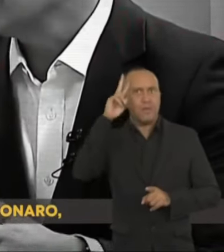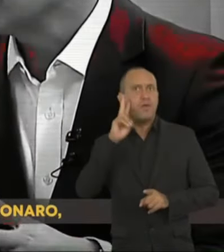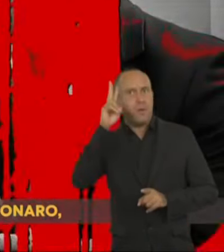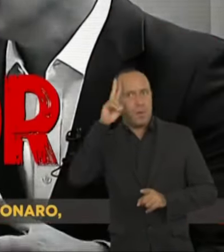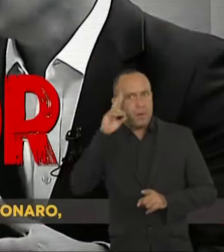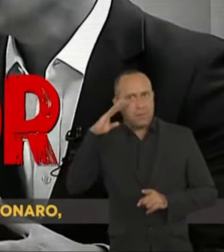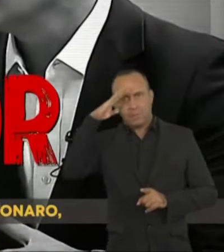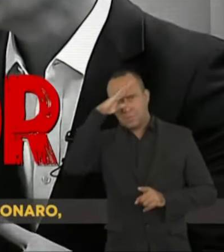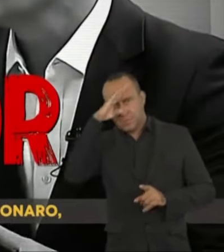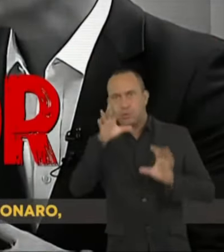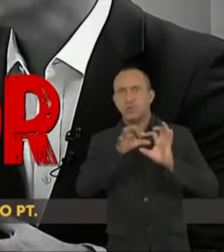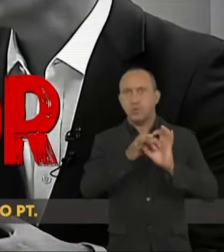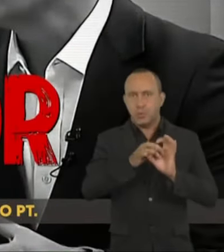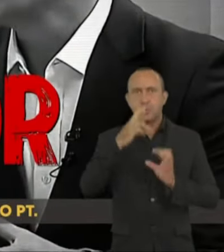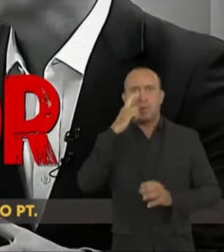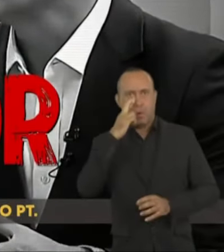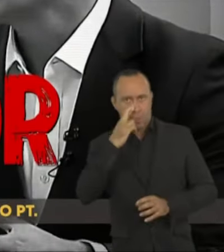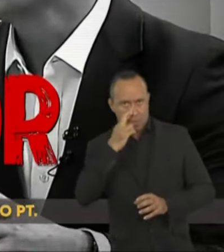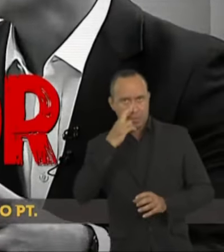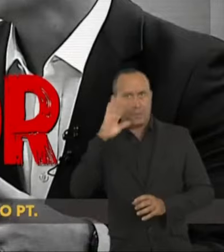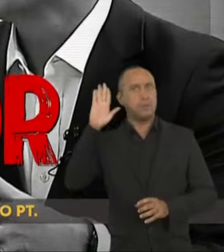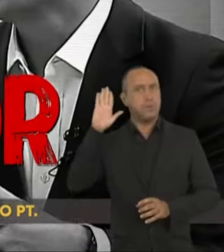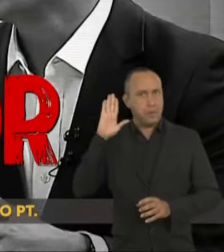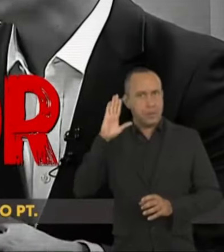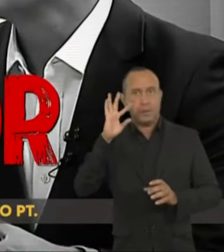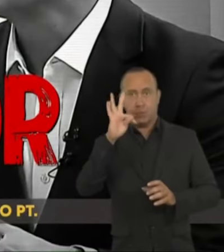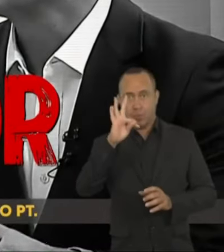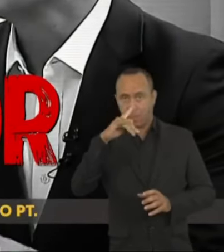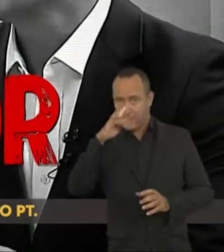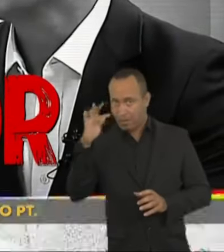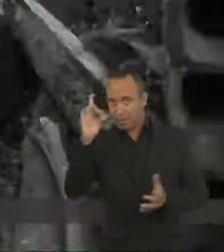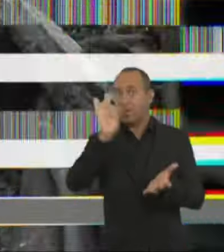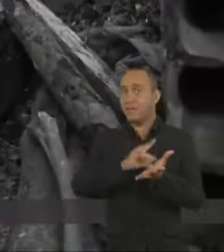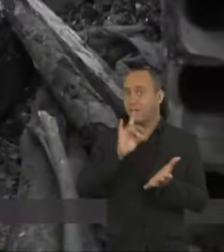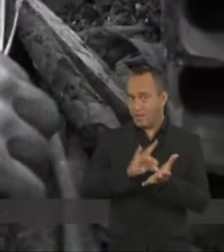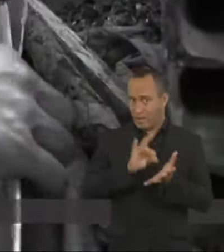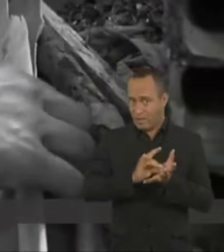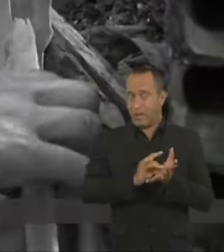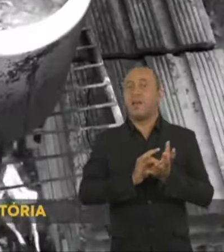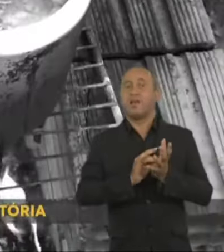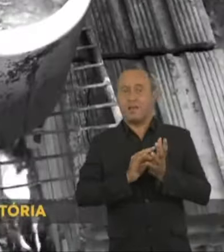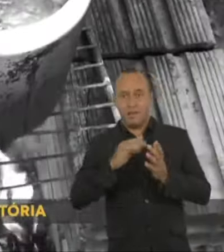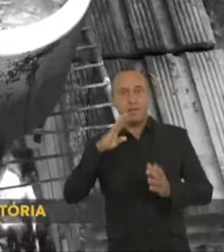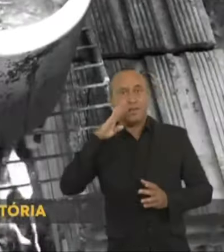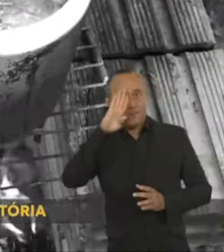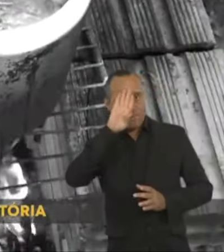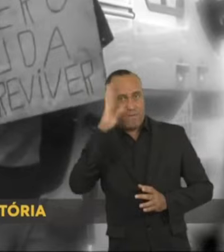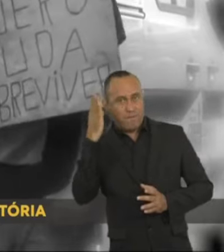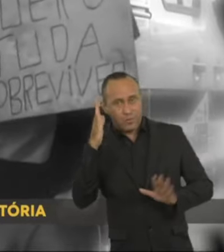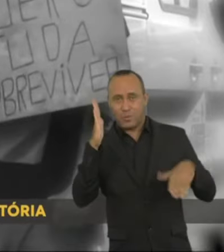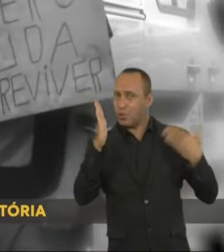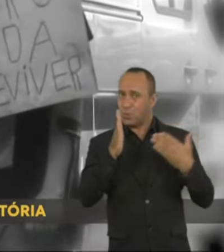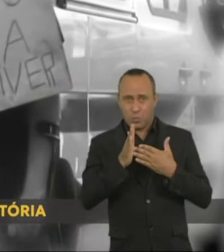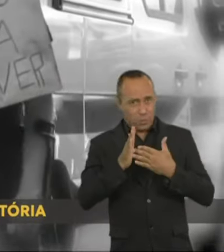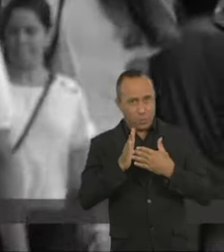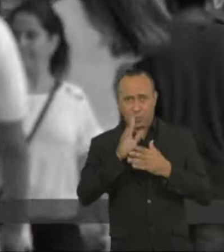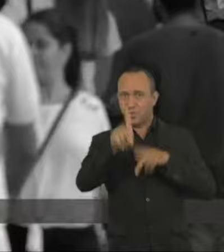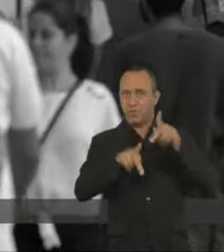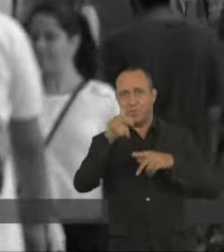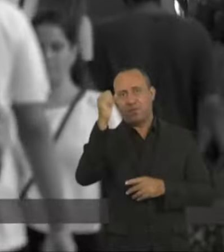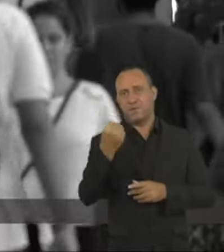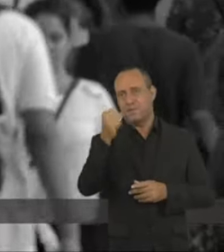que Valmir traiu Bolsonaro se aliando a Rogério, candidato do PT. Mas a verdade é que os grandes traídos nessa